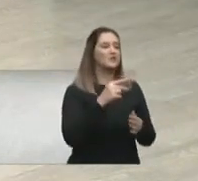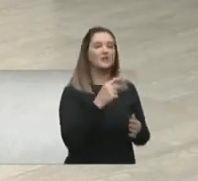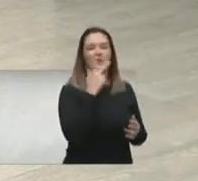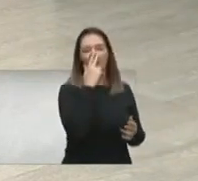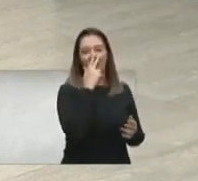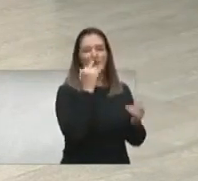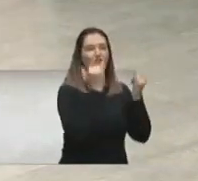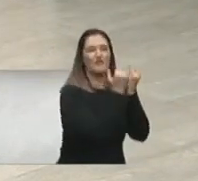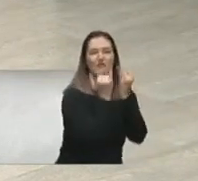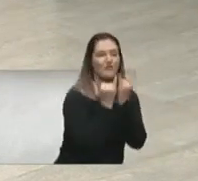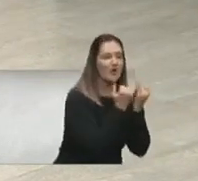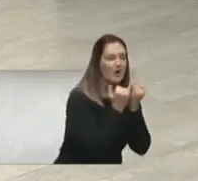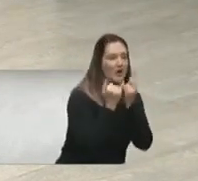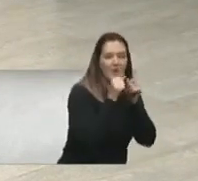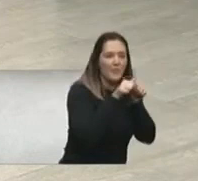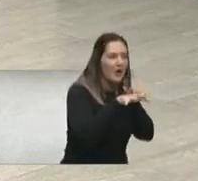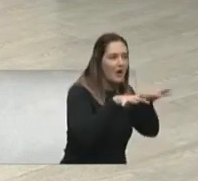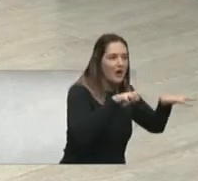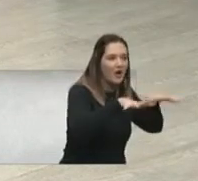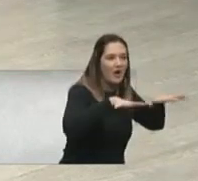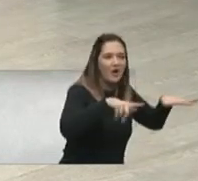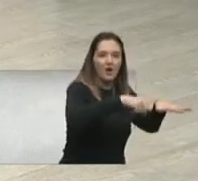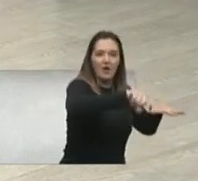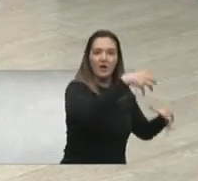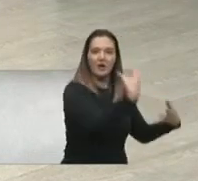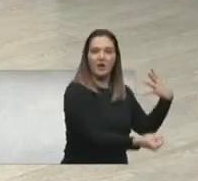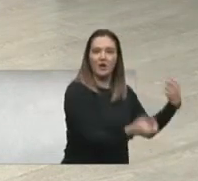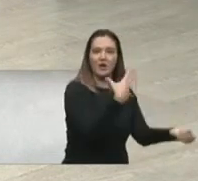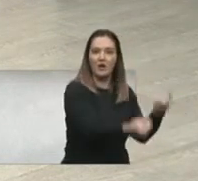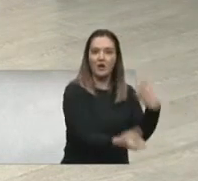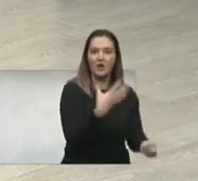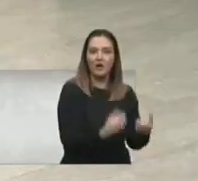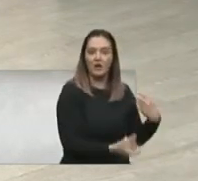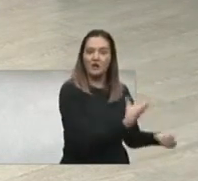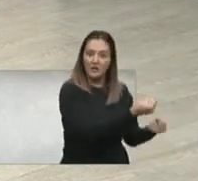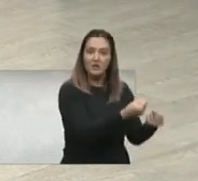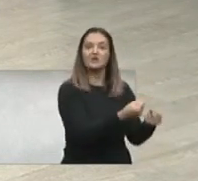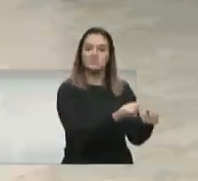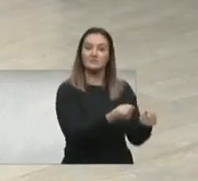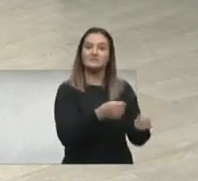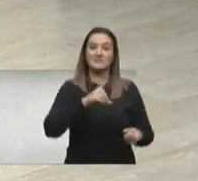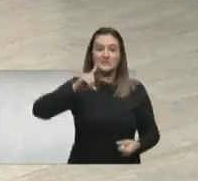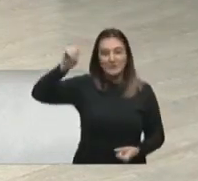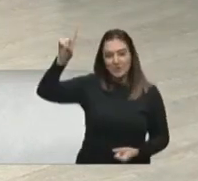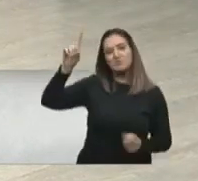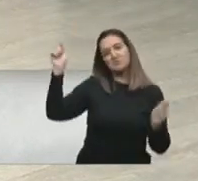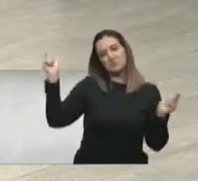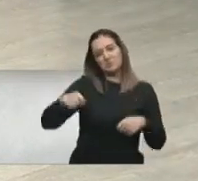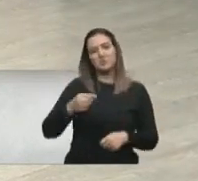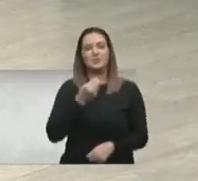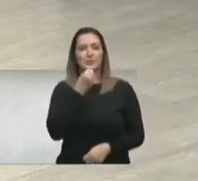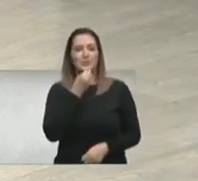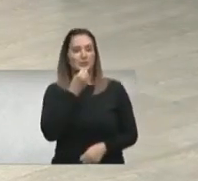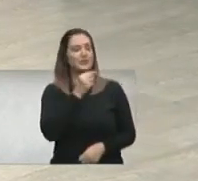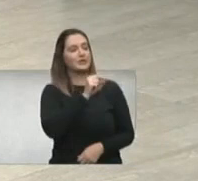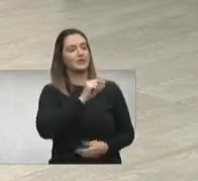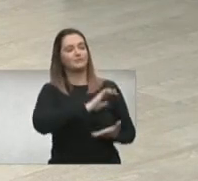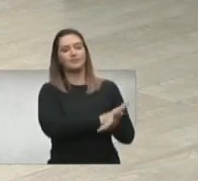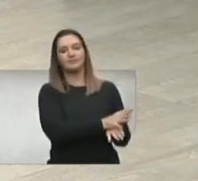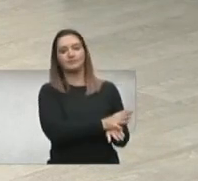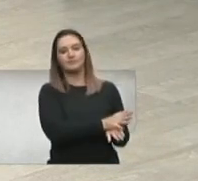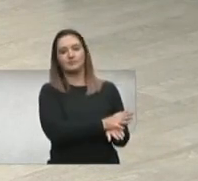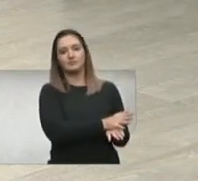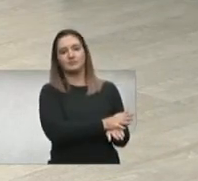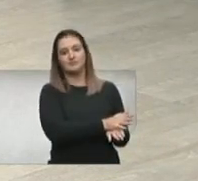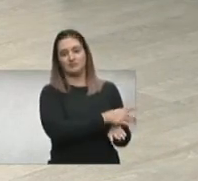muita coisa no céu e contaminou muitos anjos nos céus. E Deus tinha a possibilidade de matá-lo, de destruí-lo imediatamente. Mas